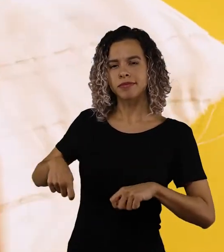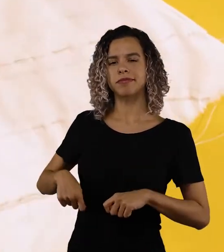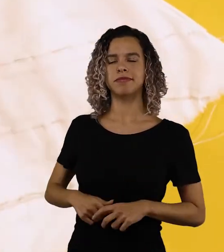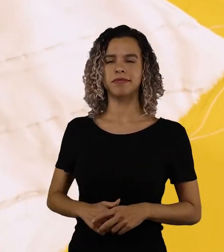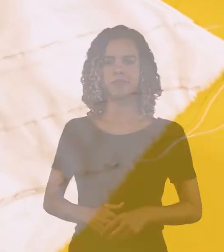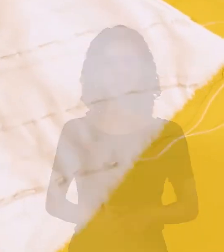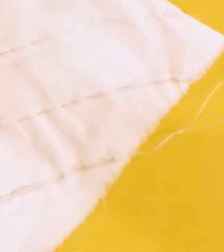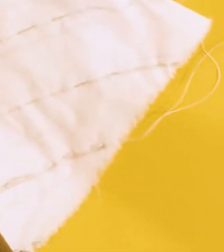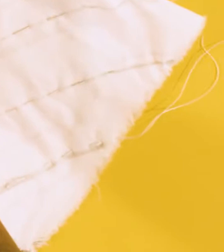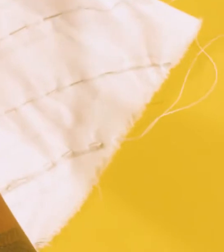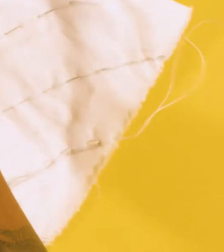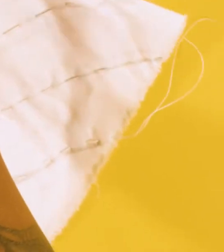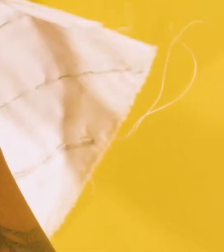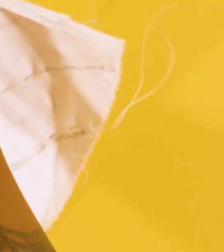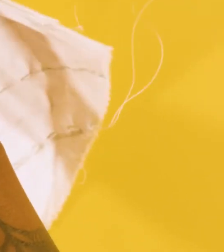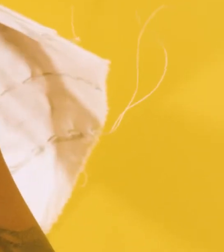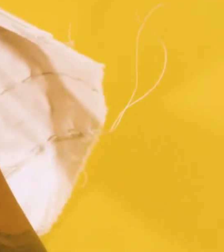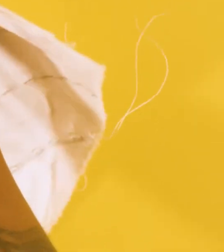tecido.